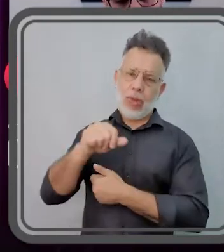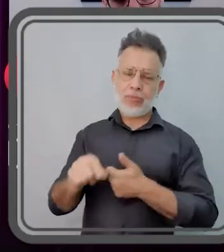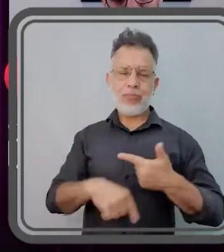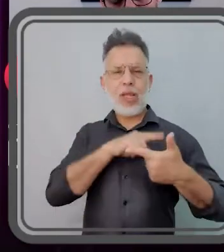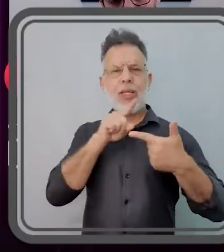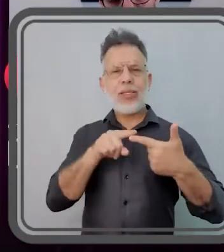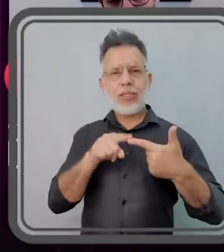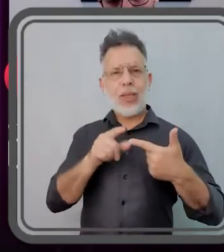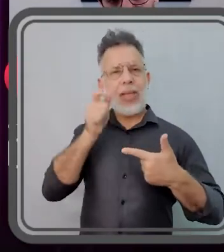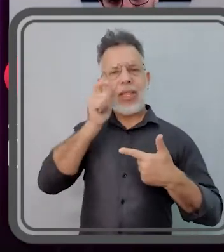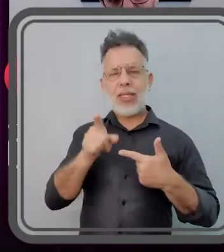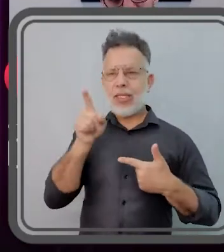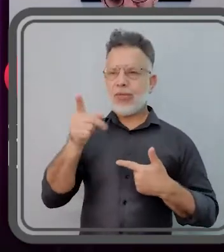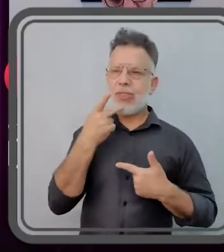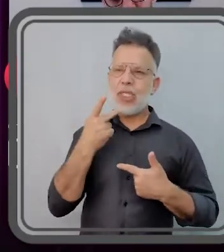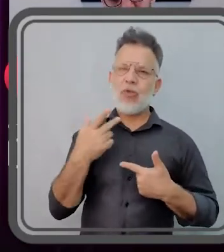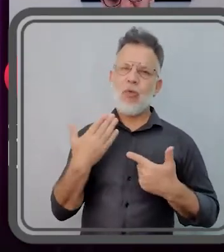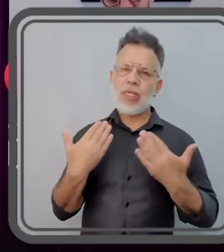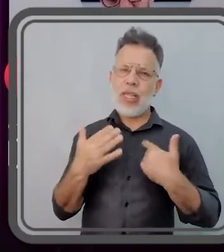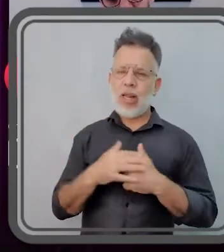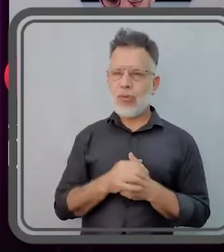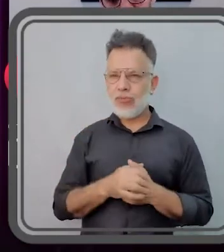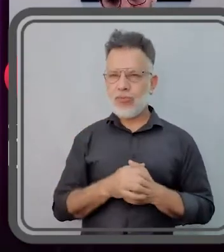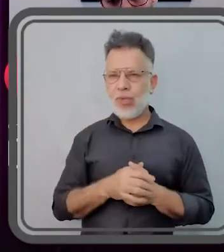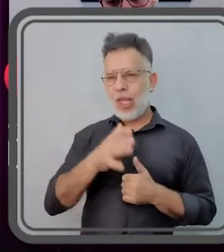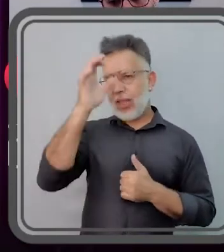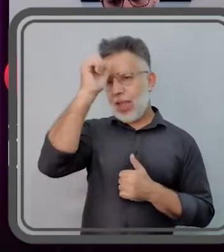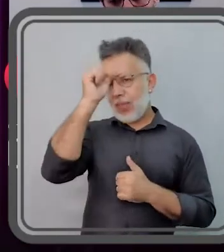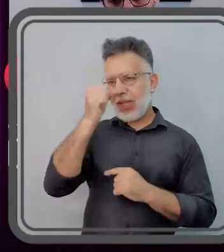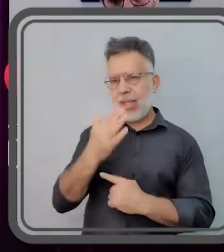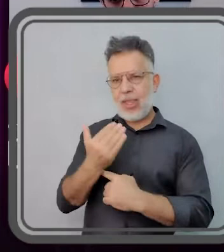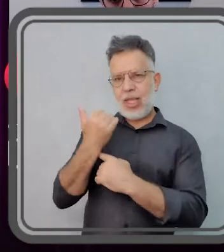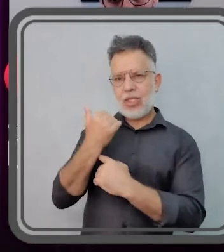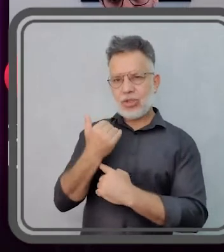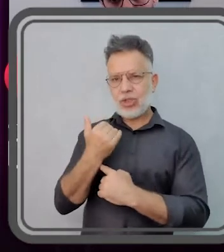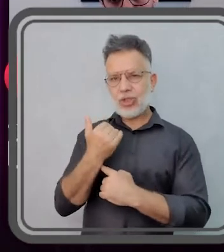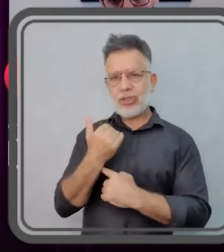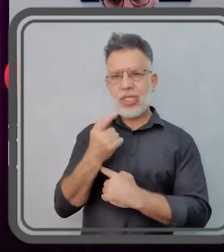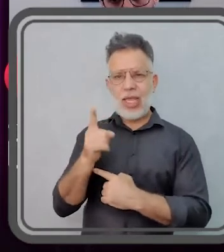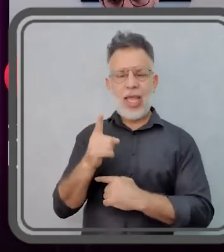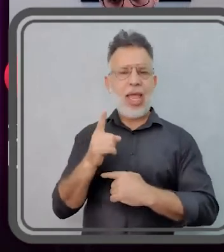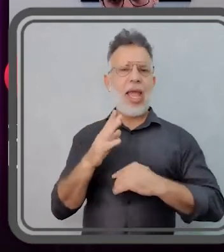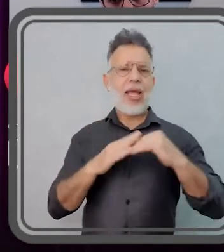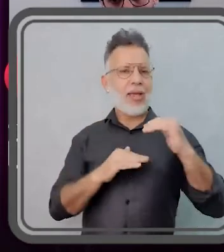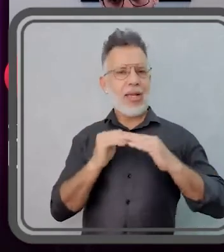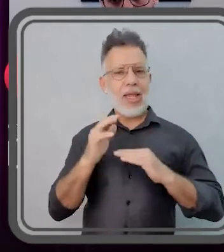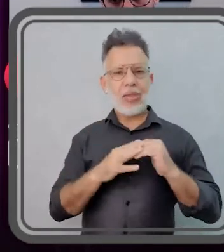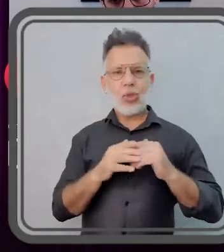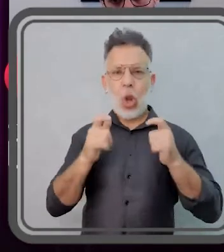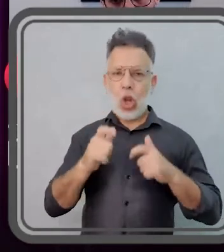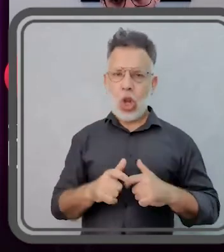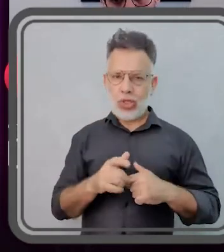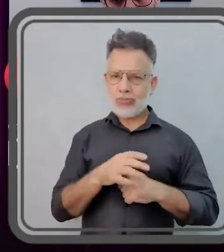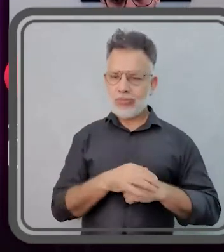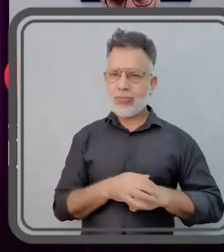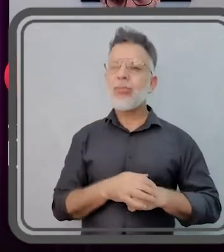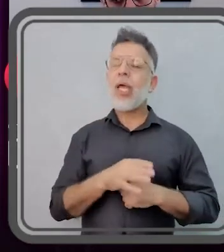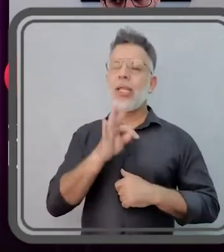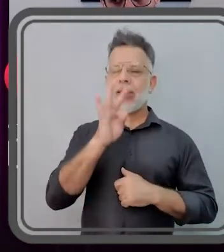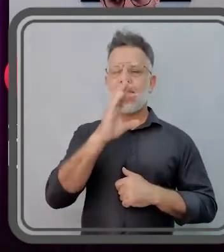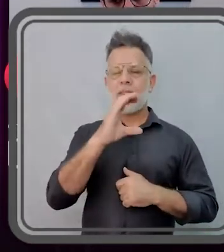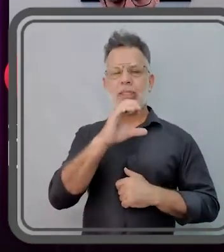ponto interessante de aprender tecnologia, criar uma obra local, não? Então,